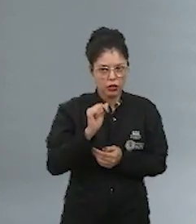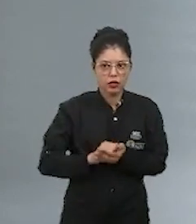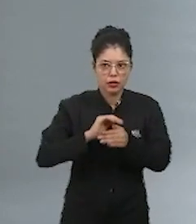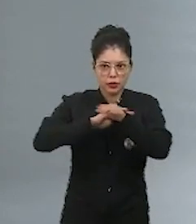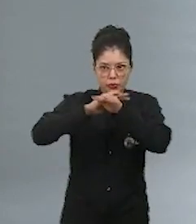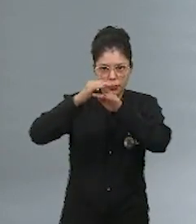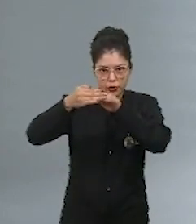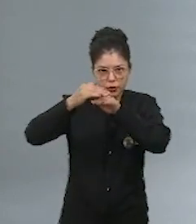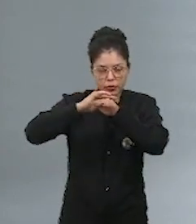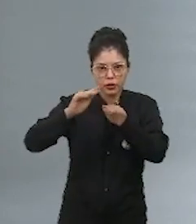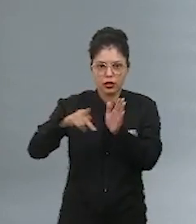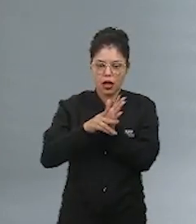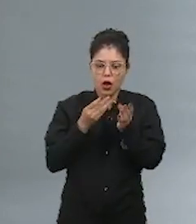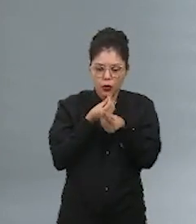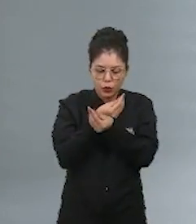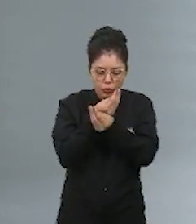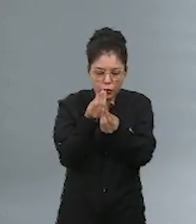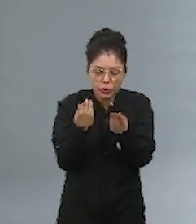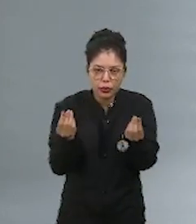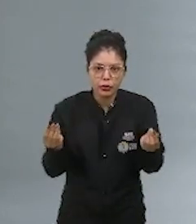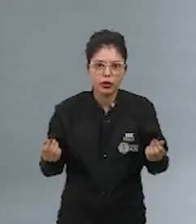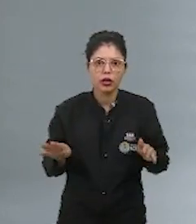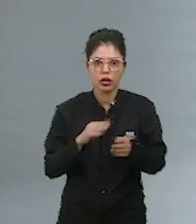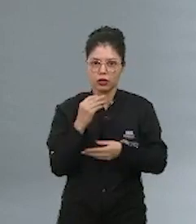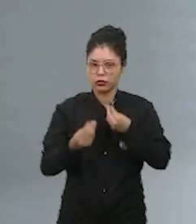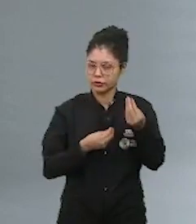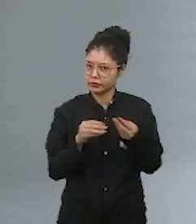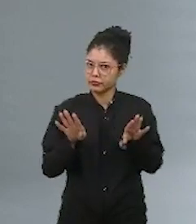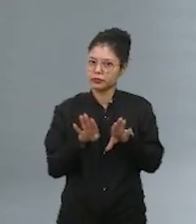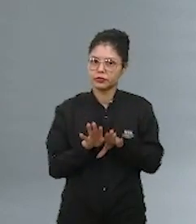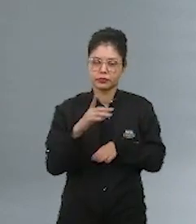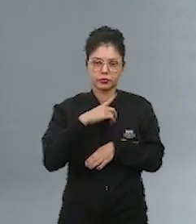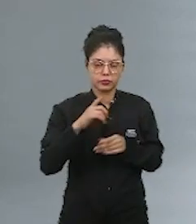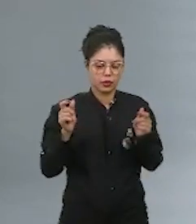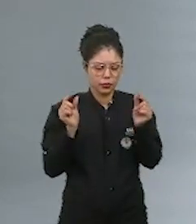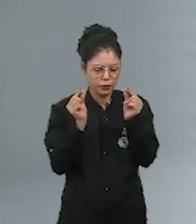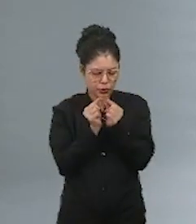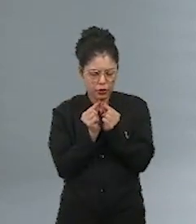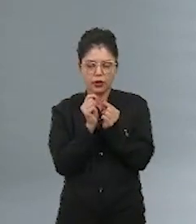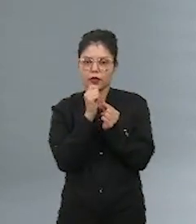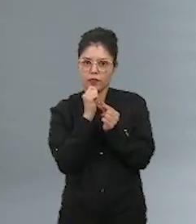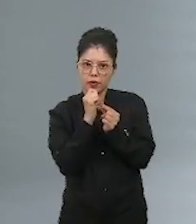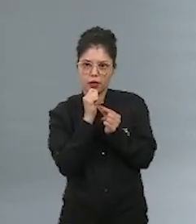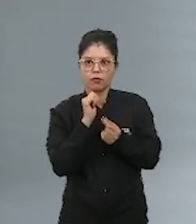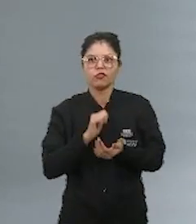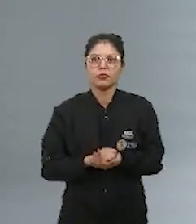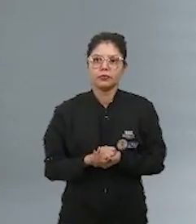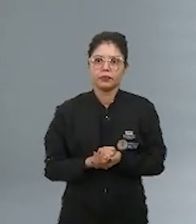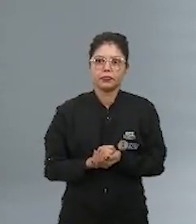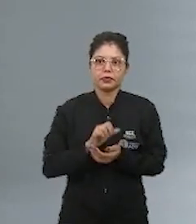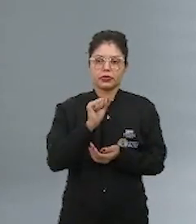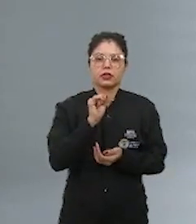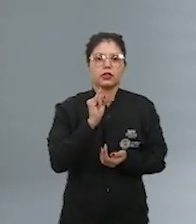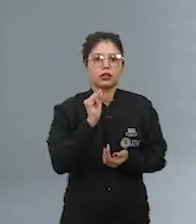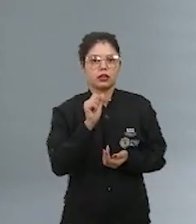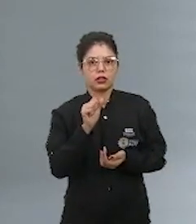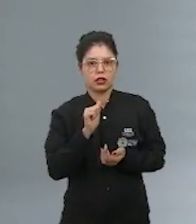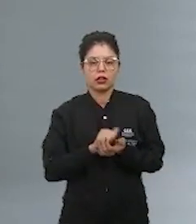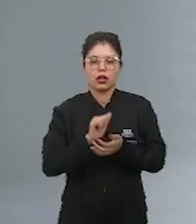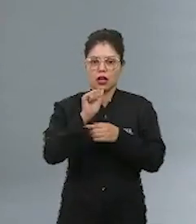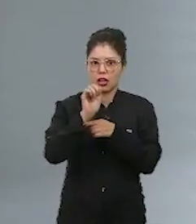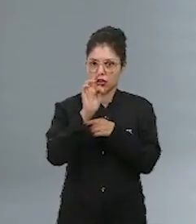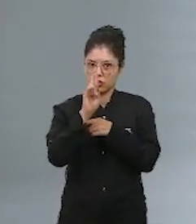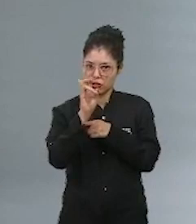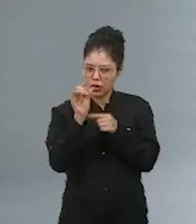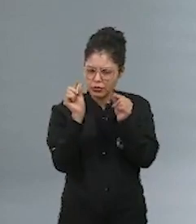um sedimento, né? Areia. Tá? Mas assim como a areia, nós temos menores sedimentos ainda, que é o silt, a argila,